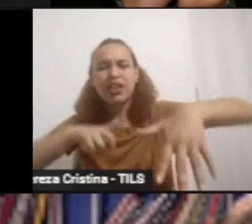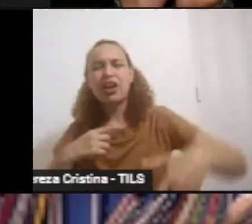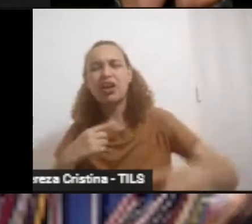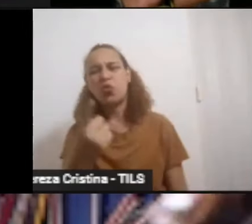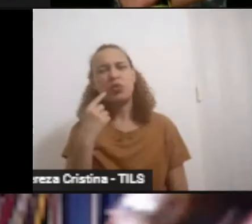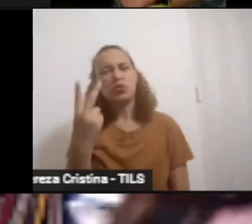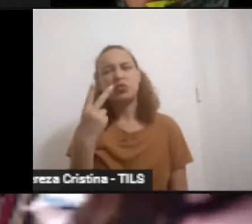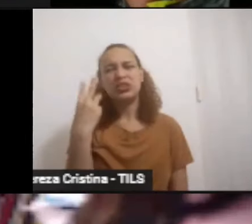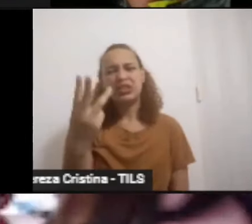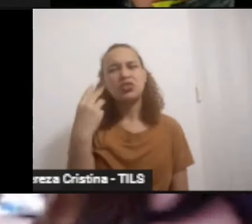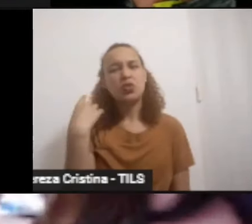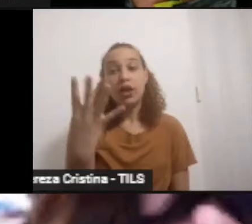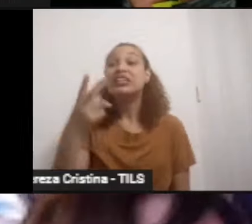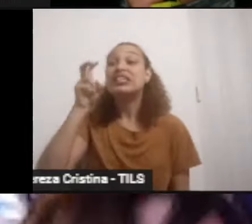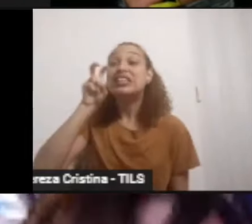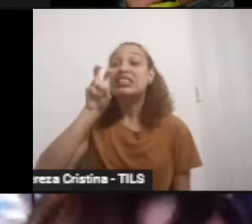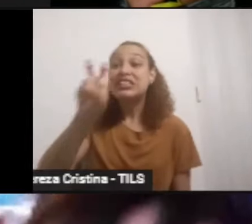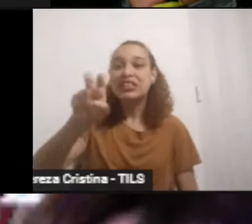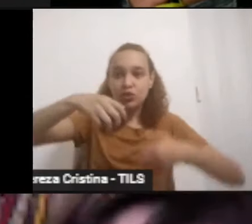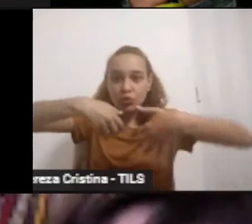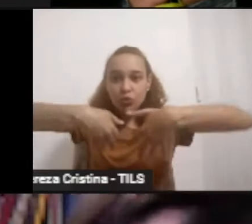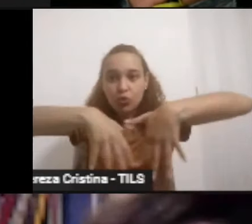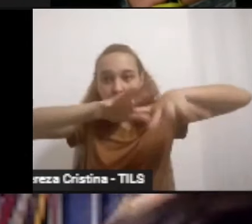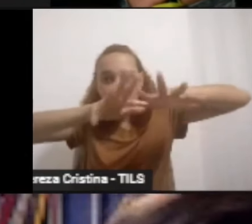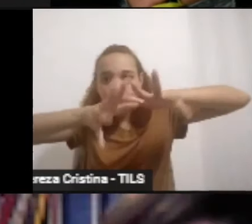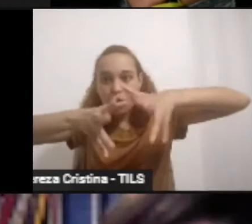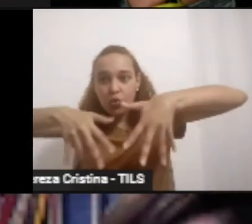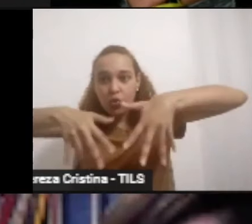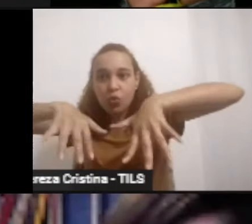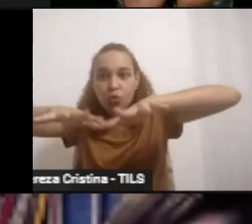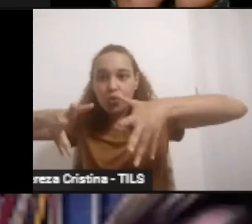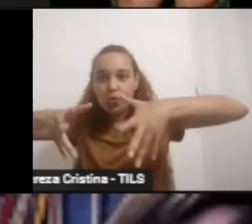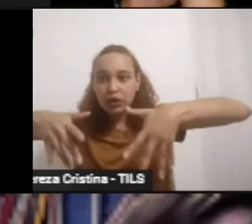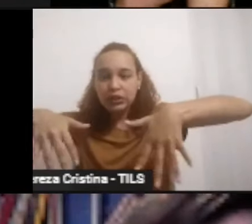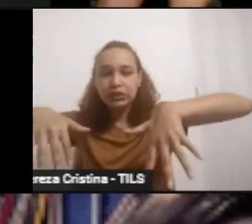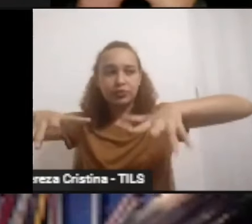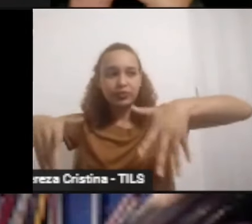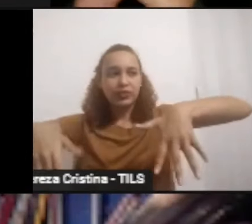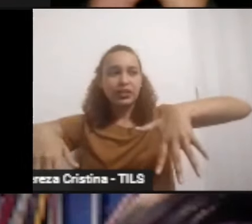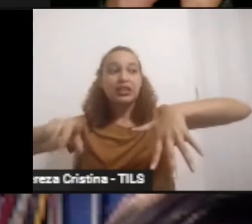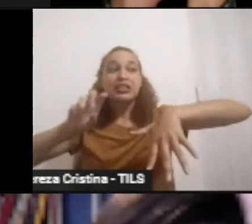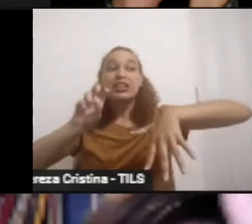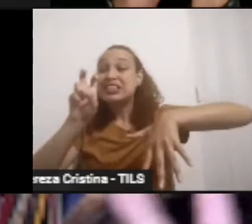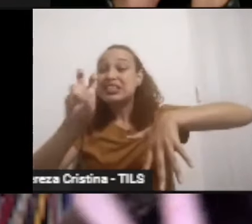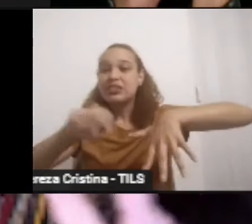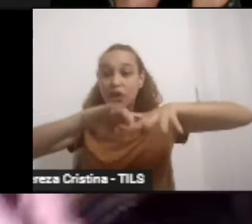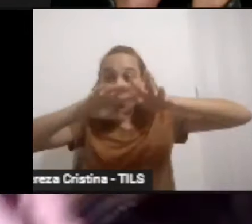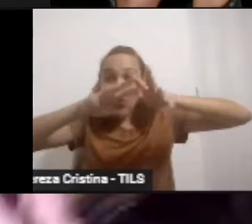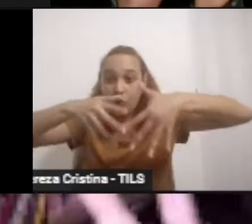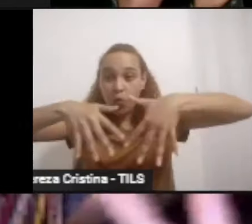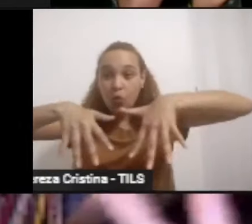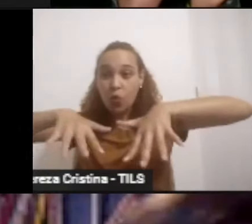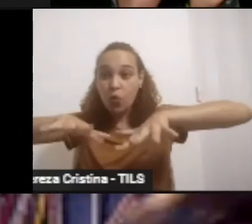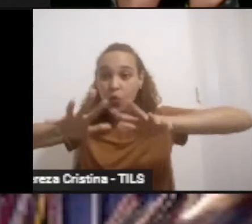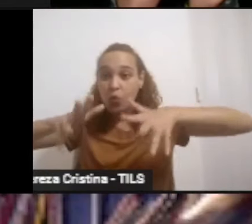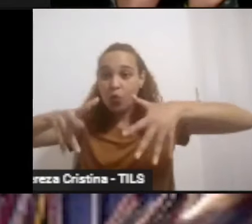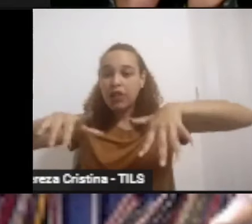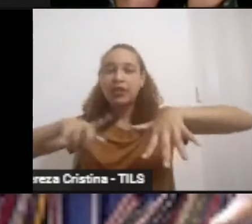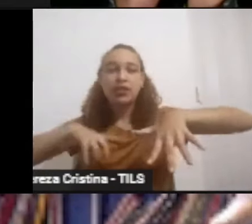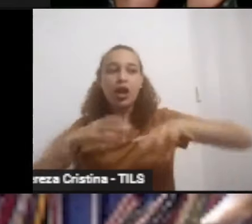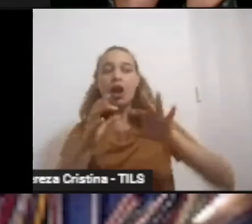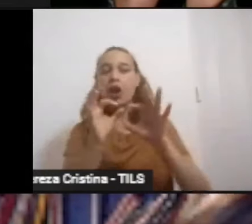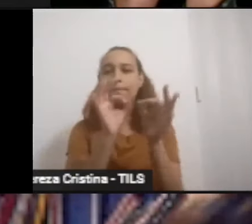uma, duas, três, quatro... Ela faz 5 ondinhas embaixo. E essas 5 ondinhas, elas têm, assim, bolinhas